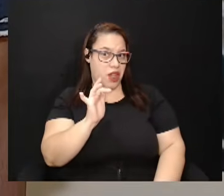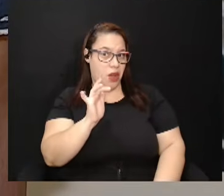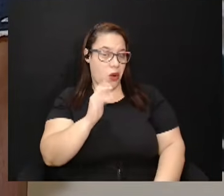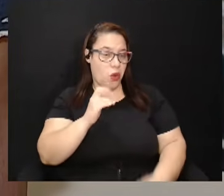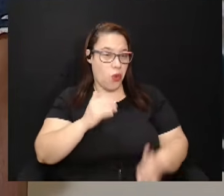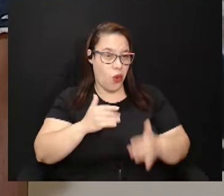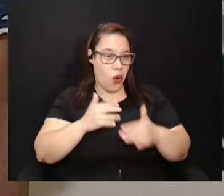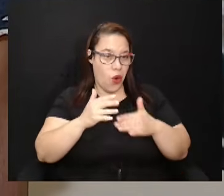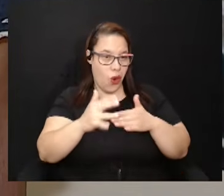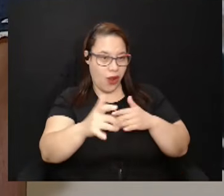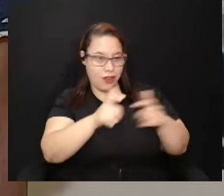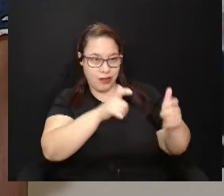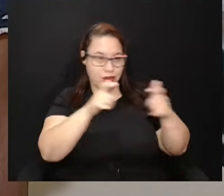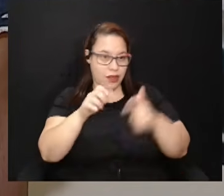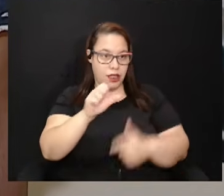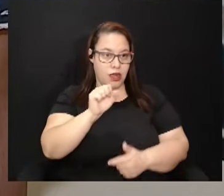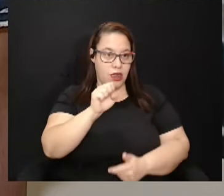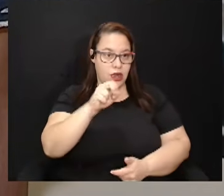Senai,